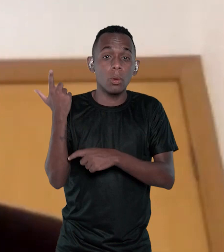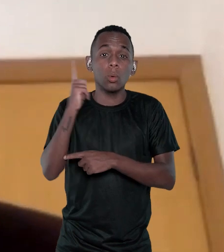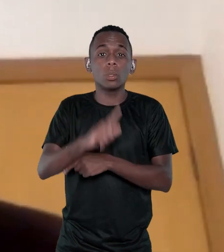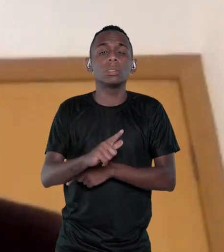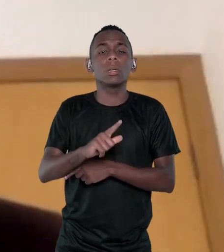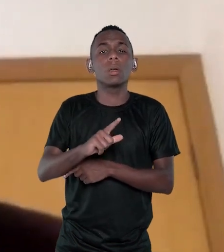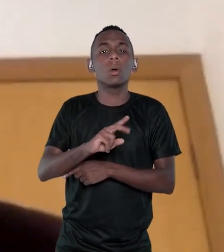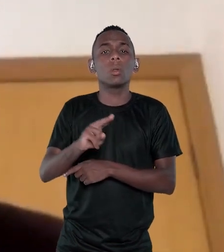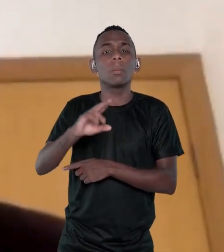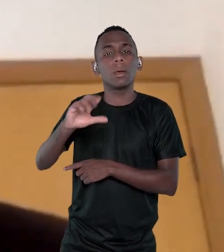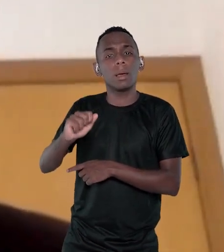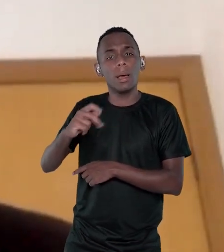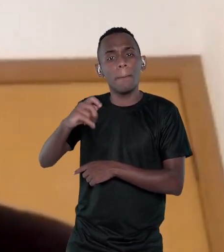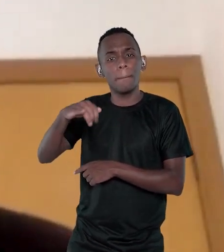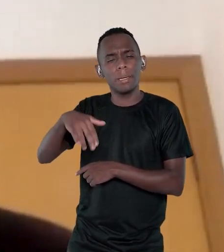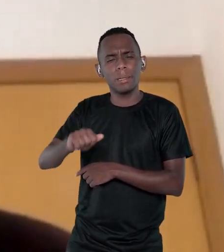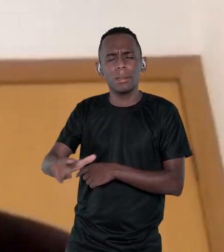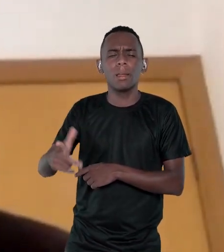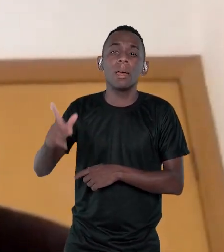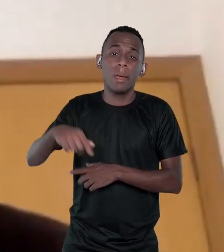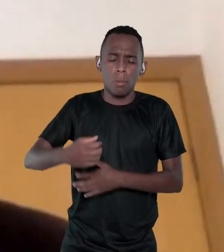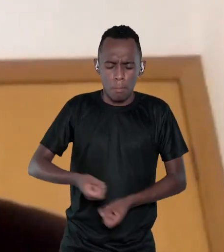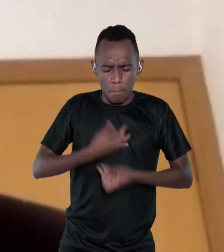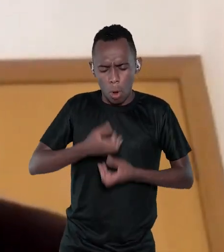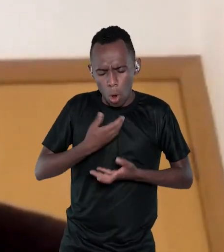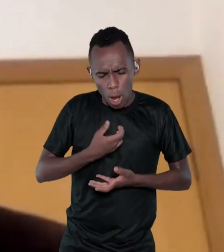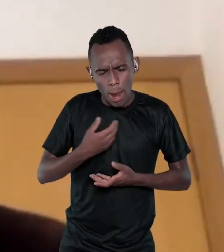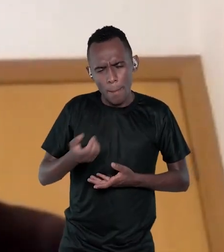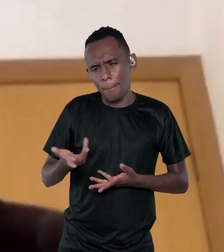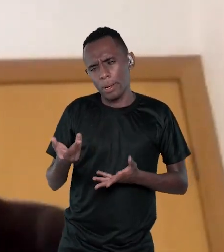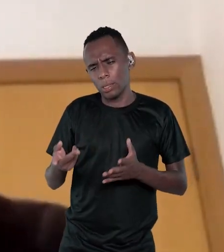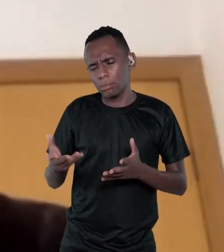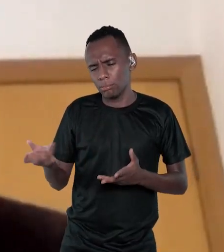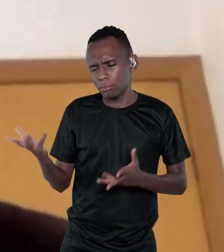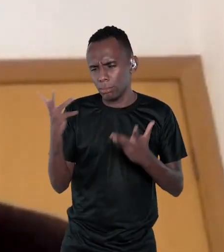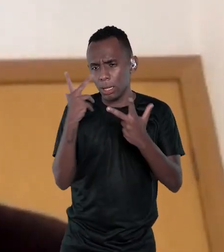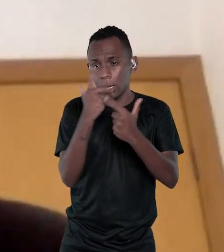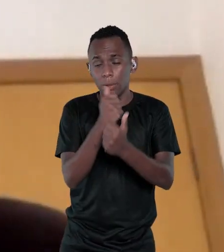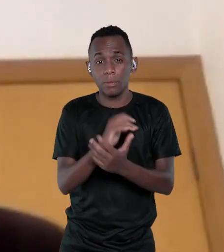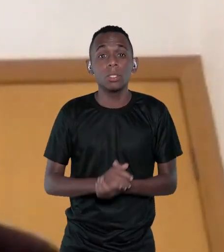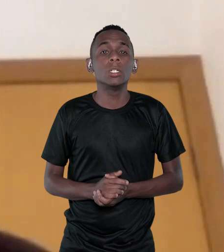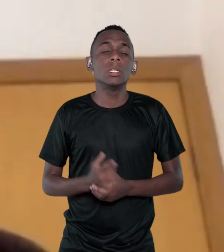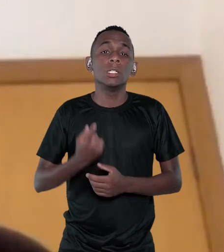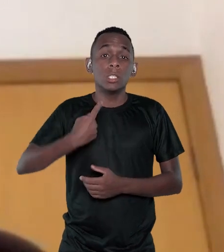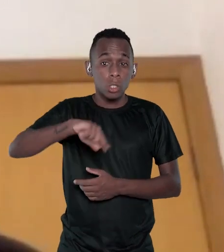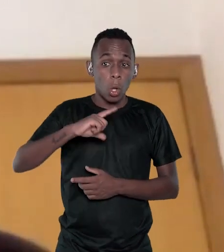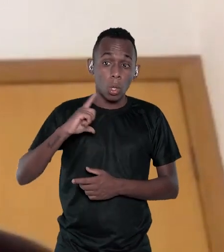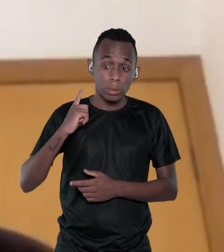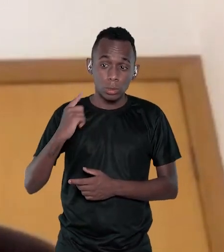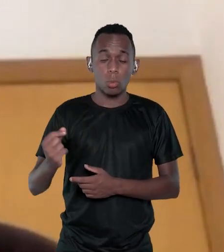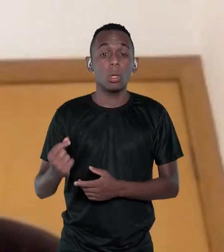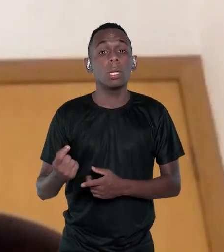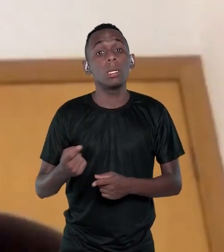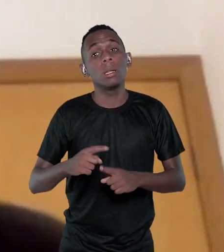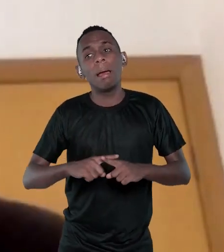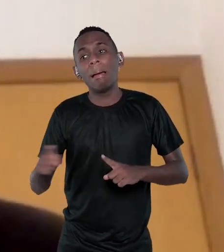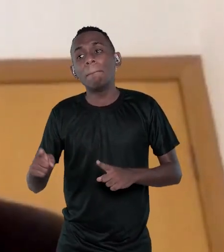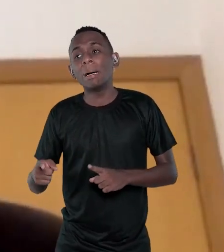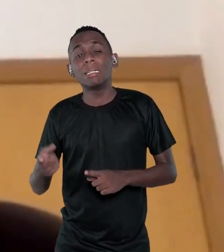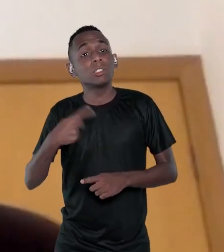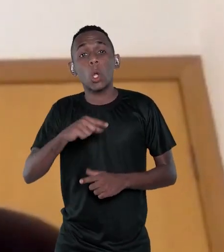cara que ganhou é o Capinã, por exemplo, que é um grande poeta tropicalista. E a gente